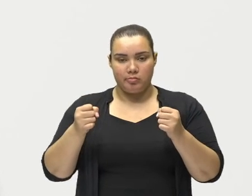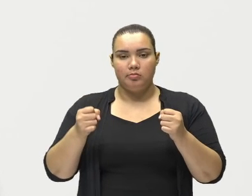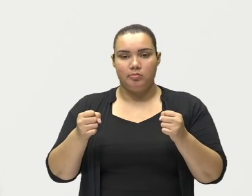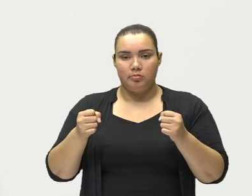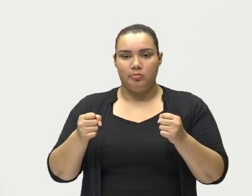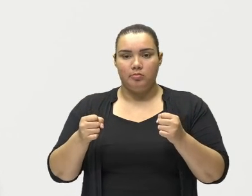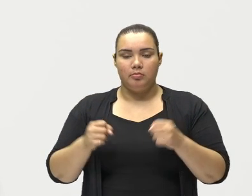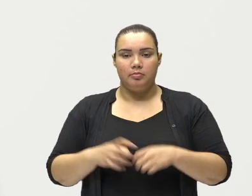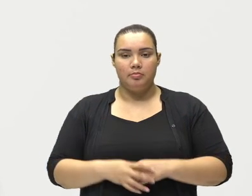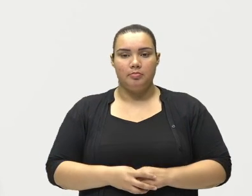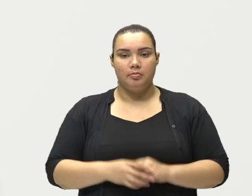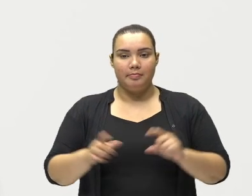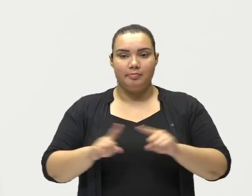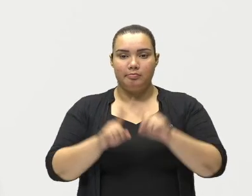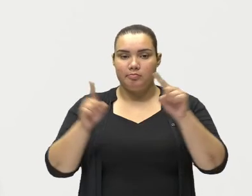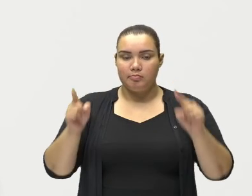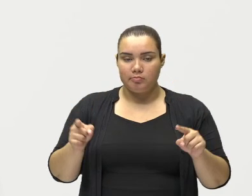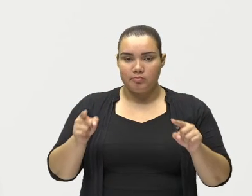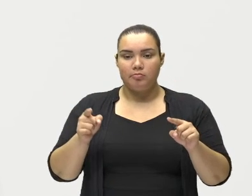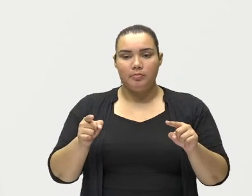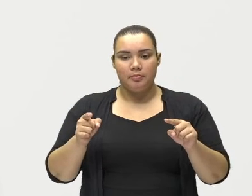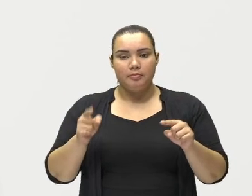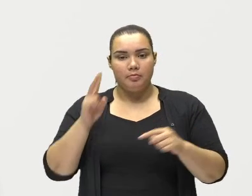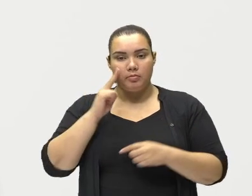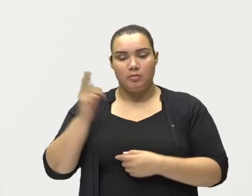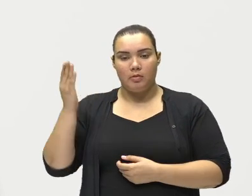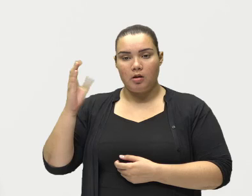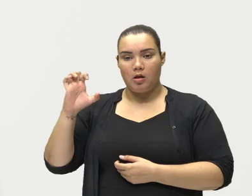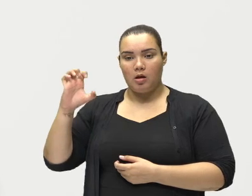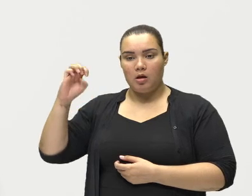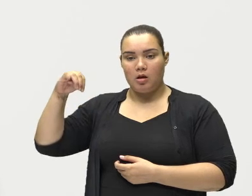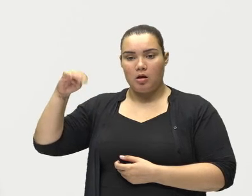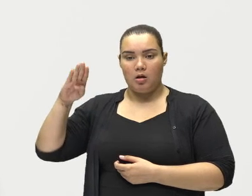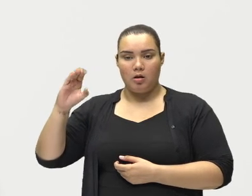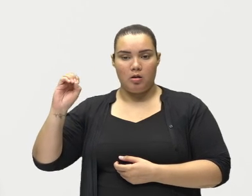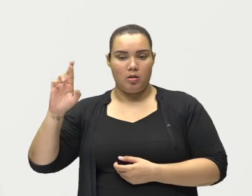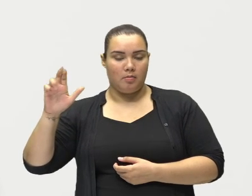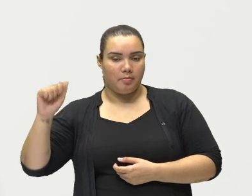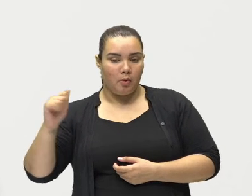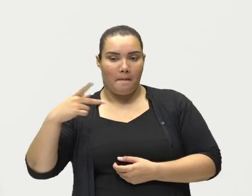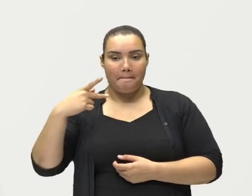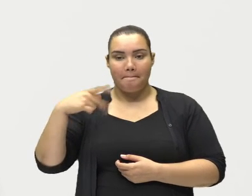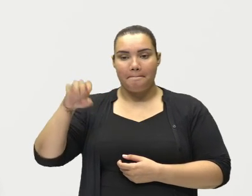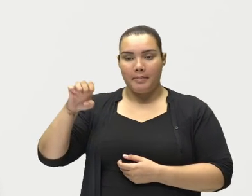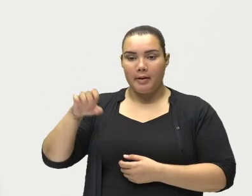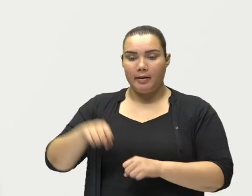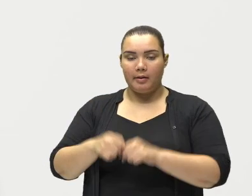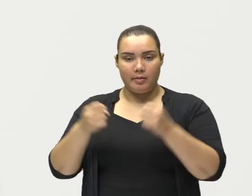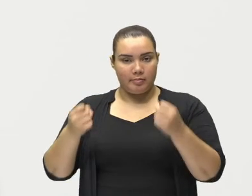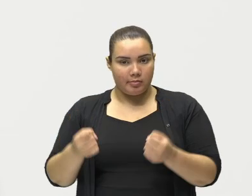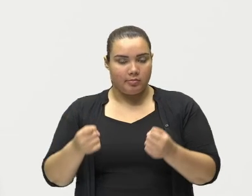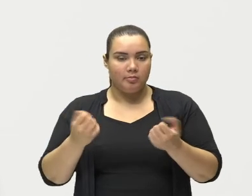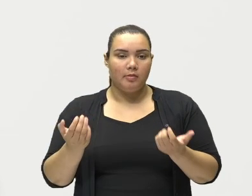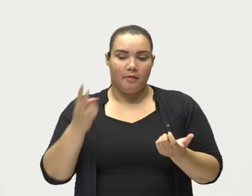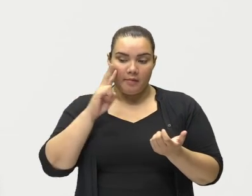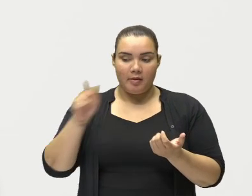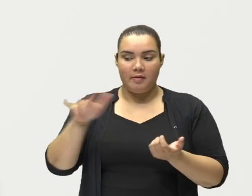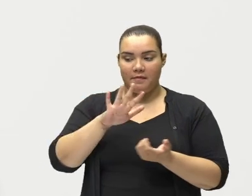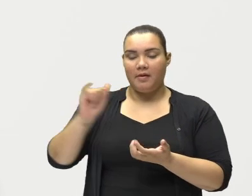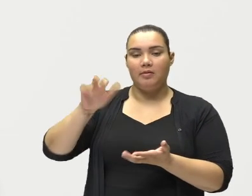dançar. Embora esteja com o pé quebrado. Mesmo assim, o danado vai